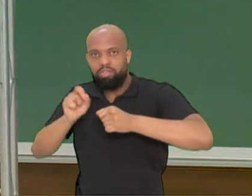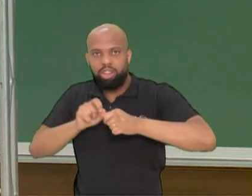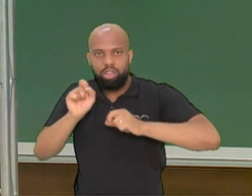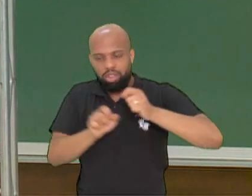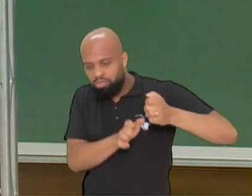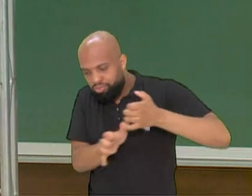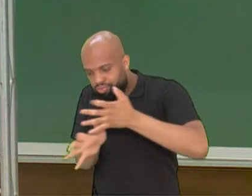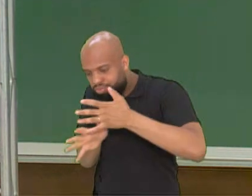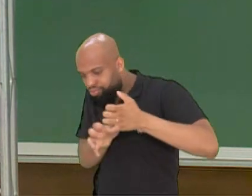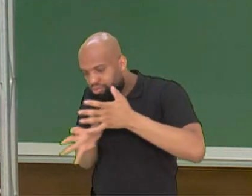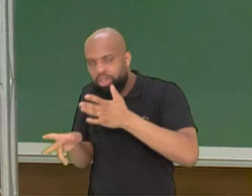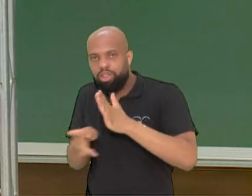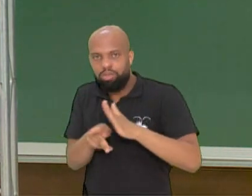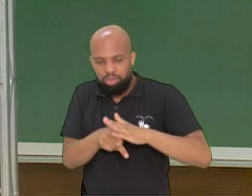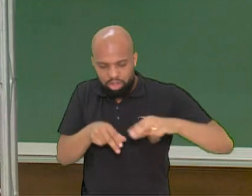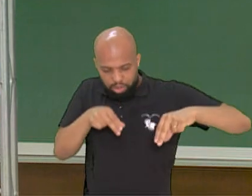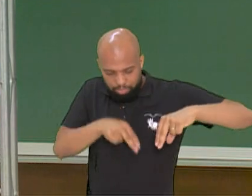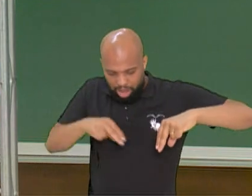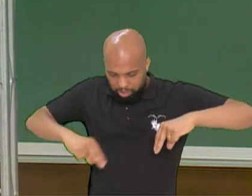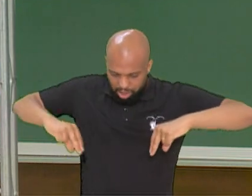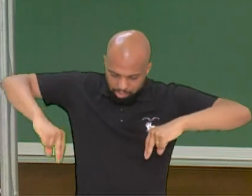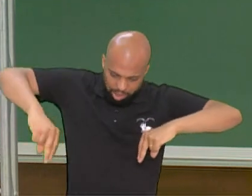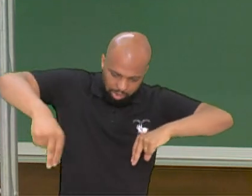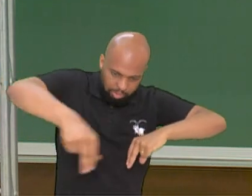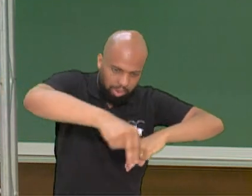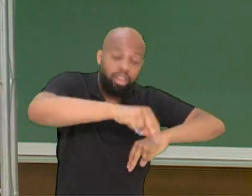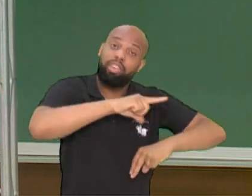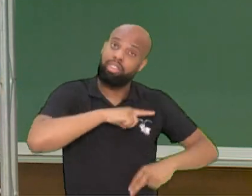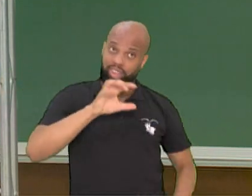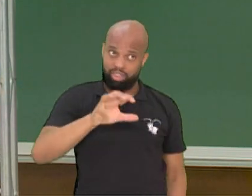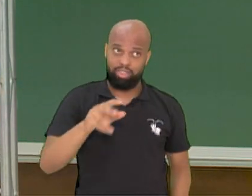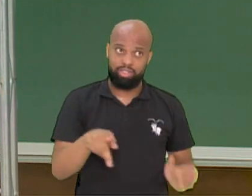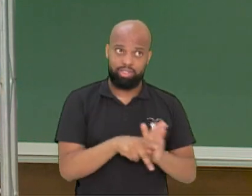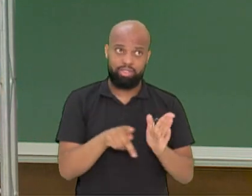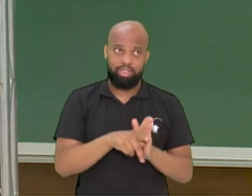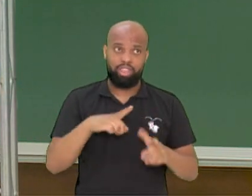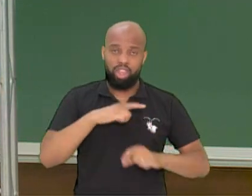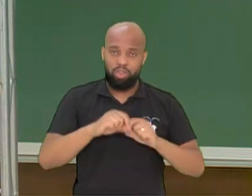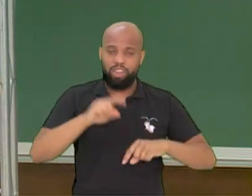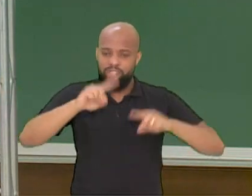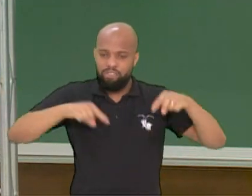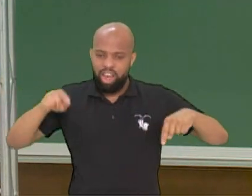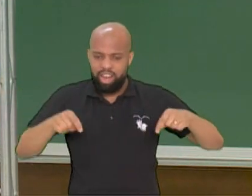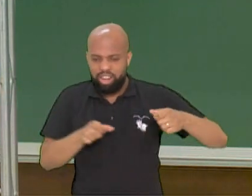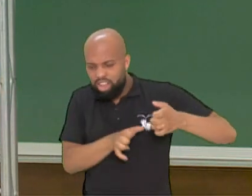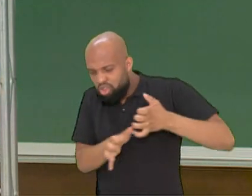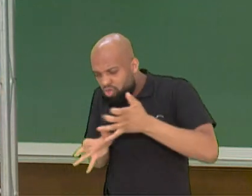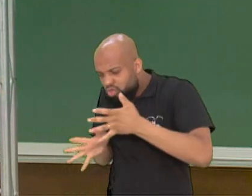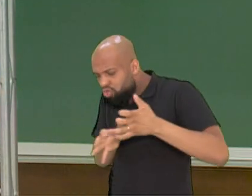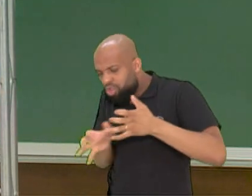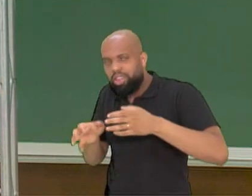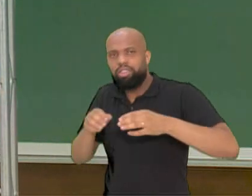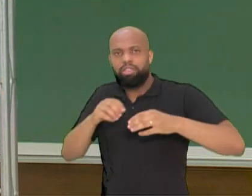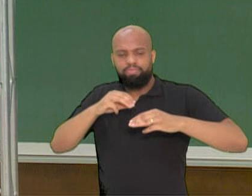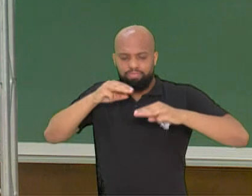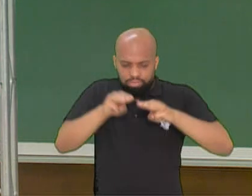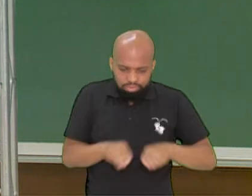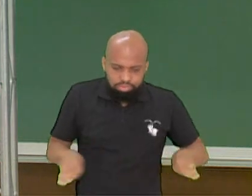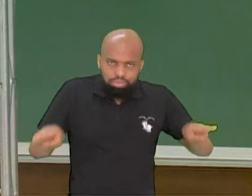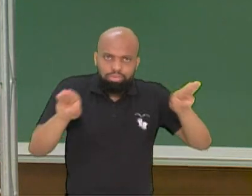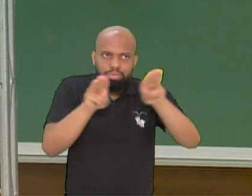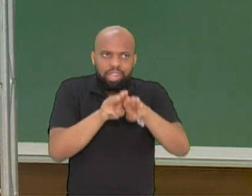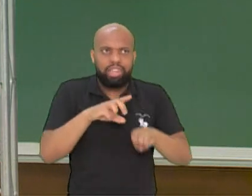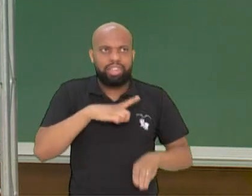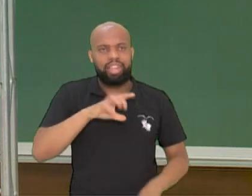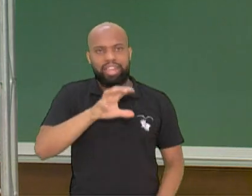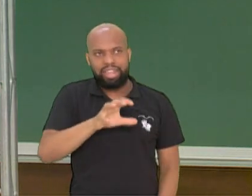ok? Como eu mostrei aqui nessa figura, o fluxo magnético vai variando e vai aparecendo então tensão elétrica